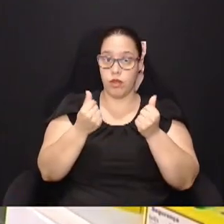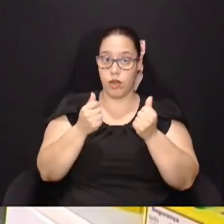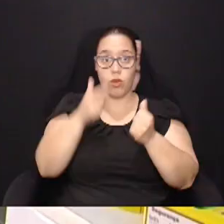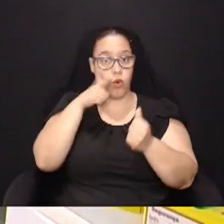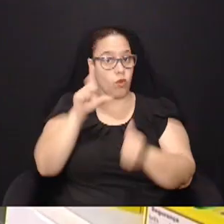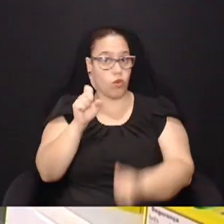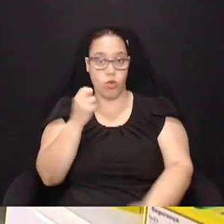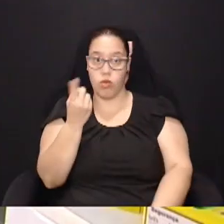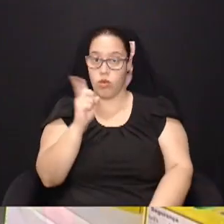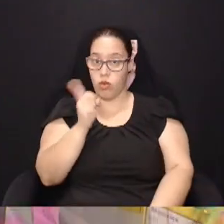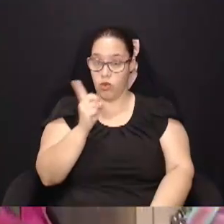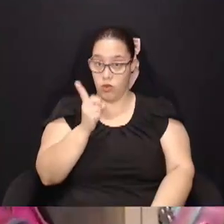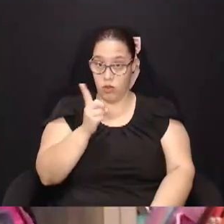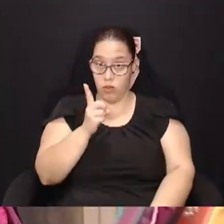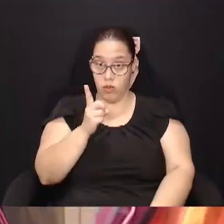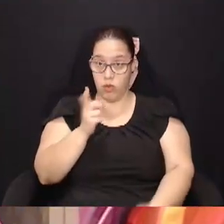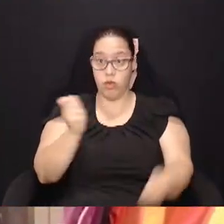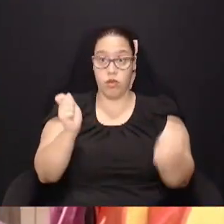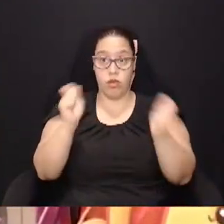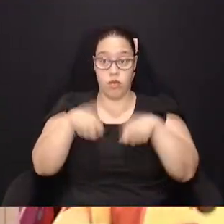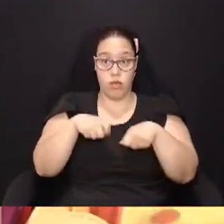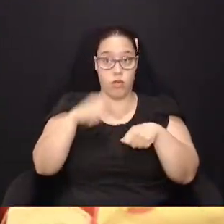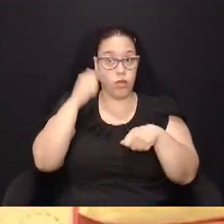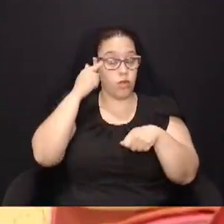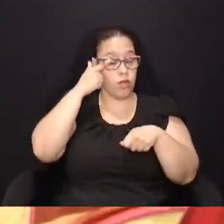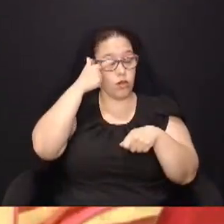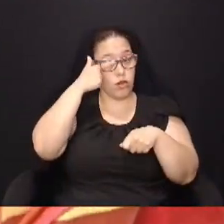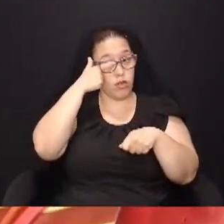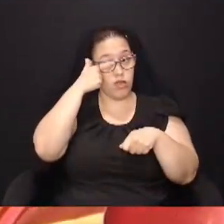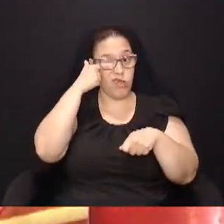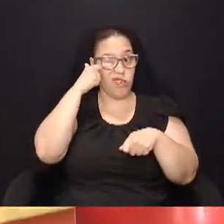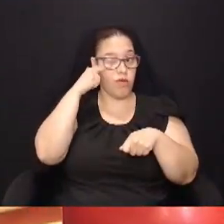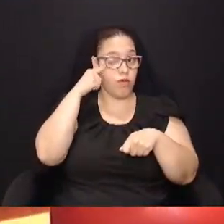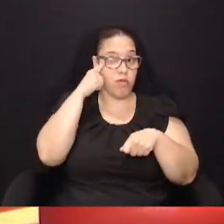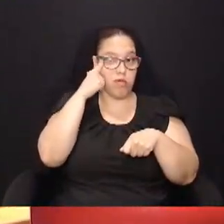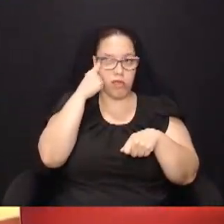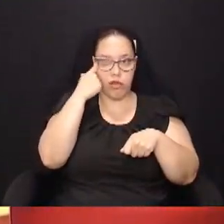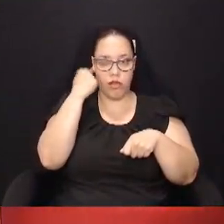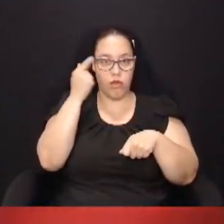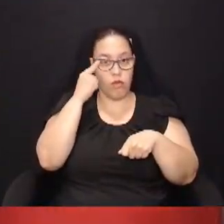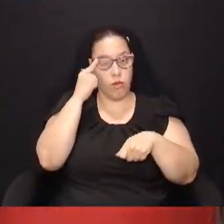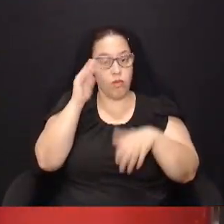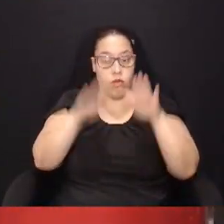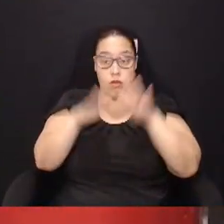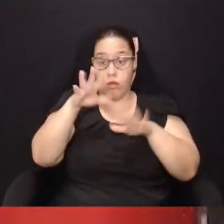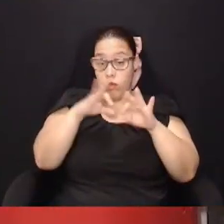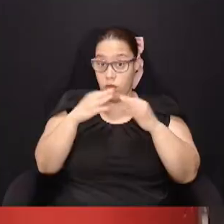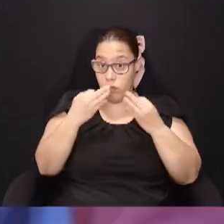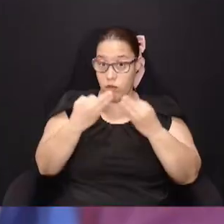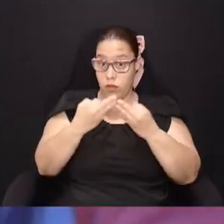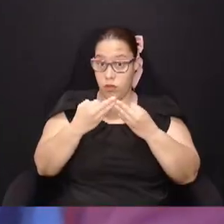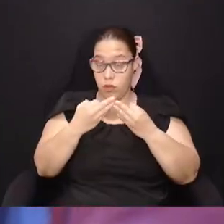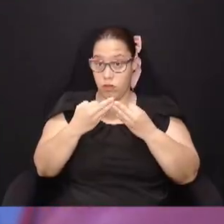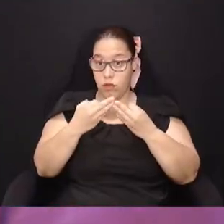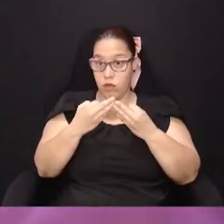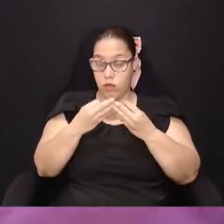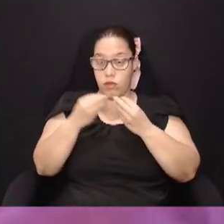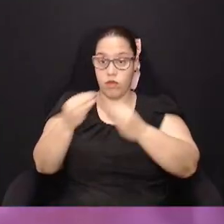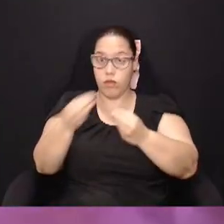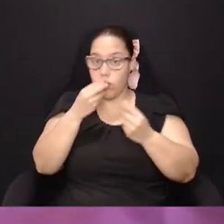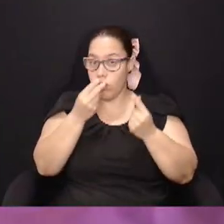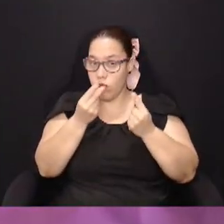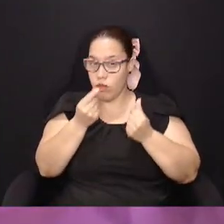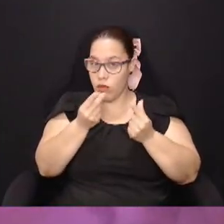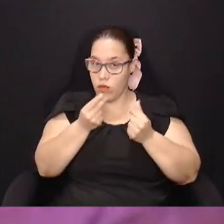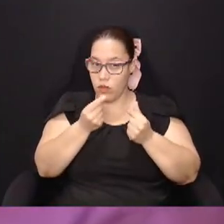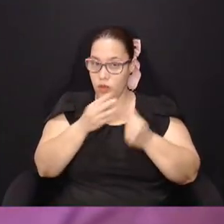a possibilidade, e aí vai depender, obviamente, de cada família, de você dar o orçamento para o filho